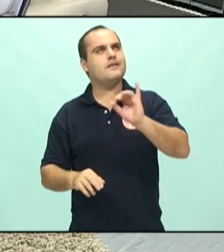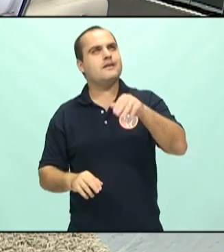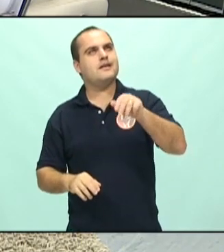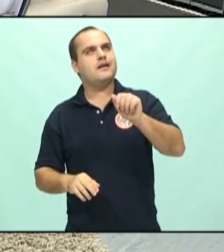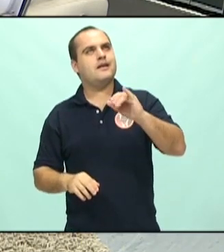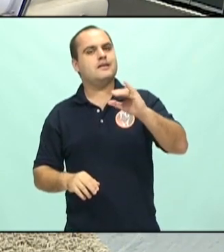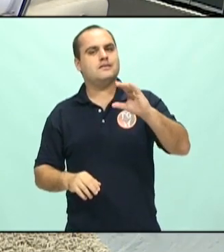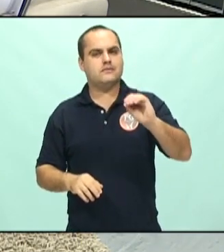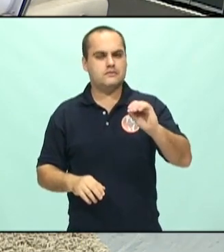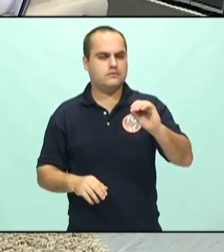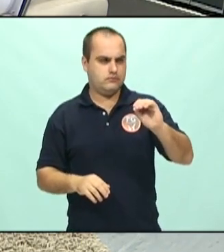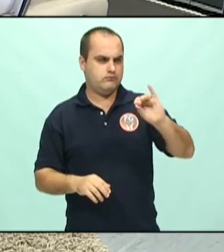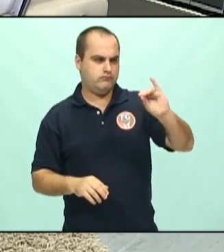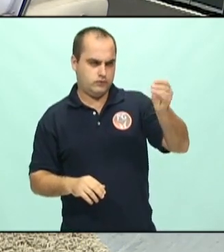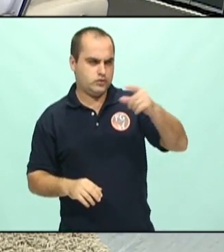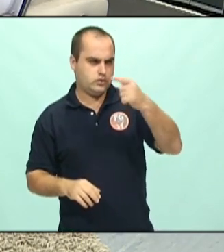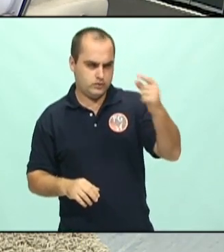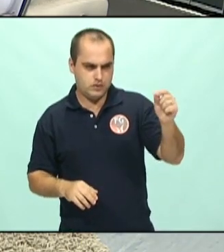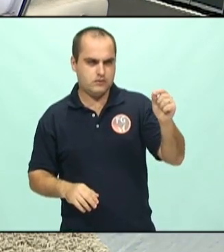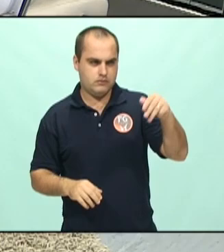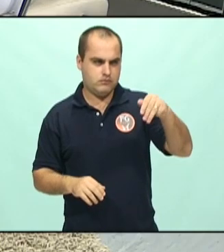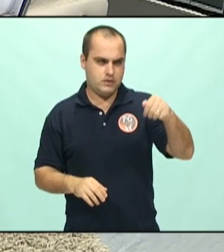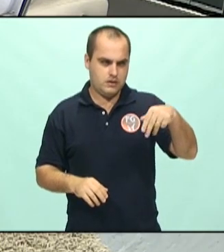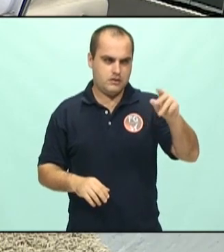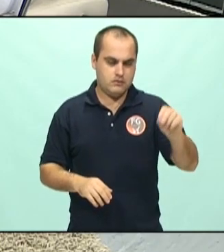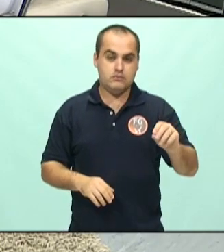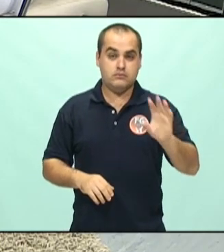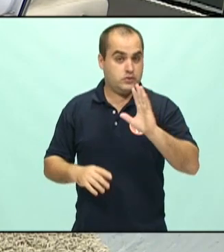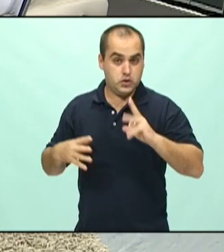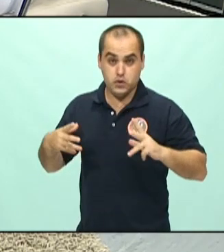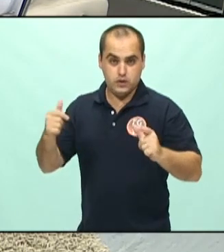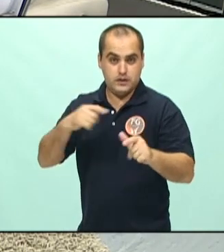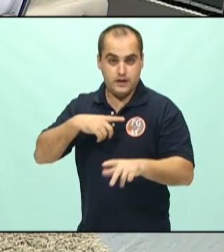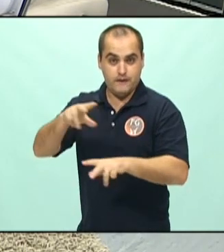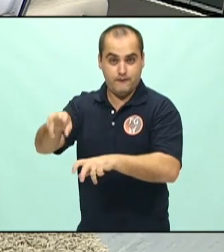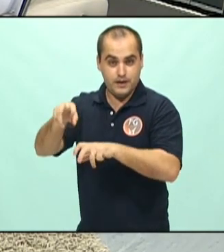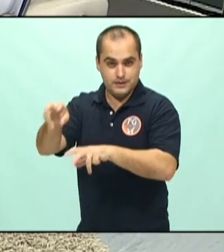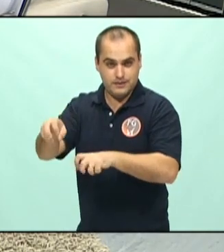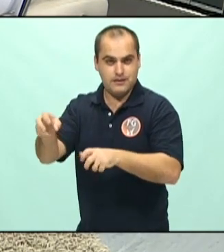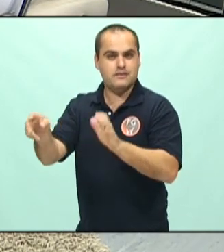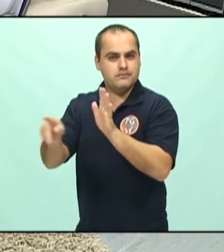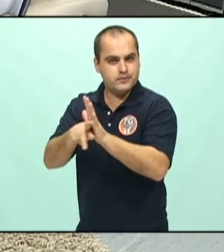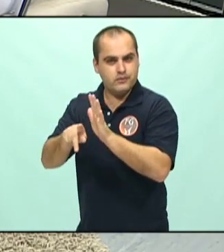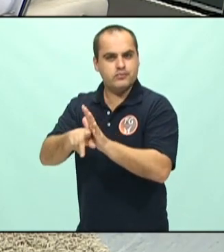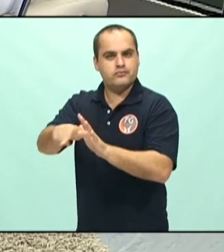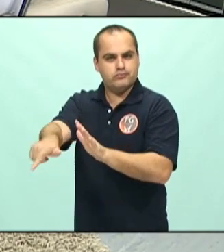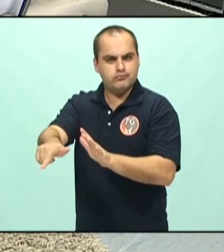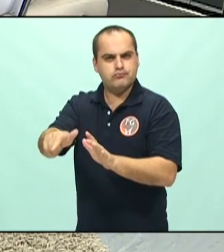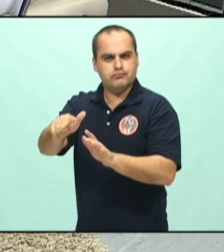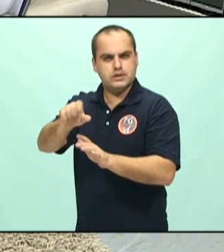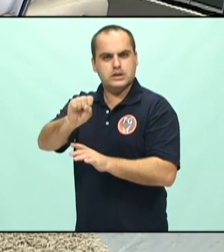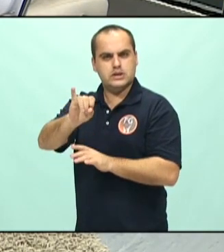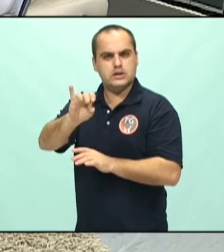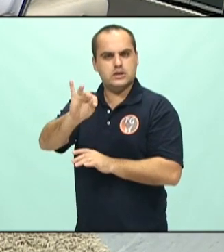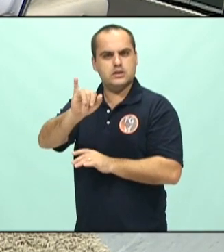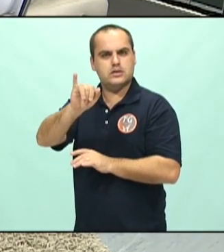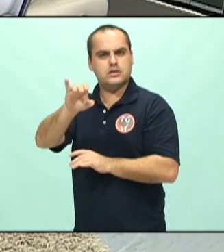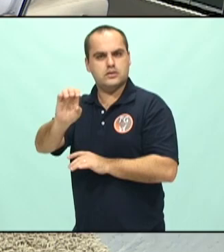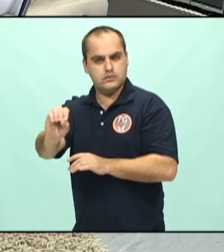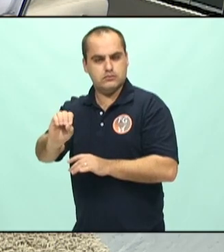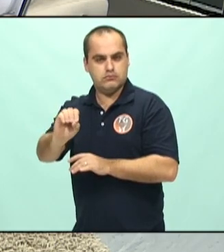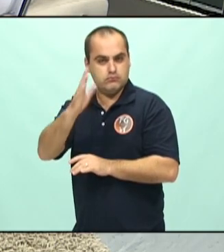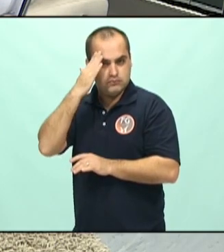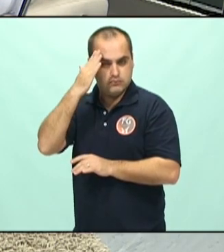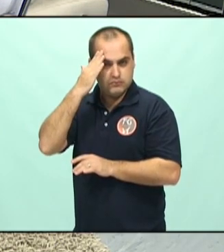joãozinho é normal aqui sim aquelas fazenda além do acácio bernades daquela turma toda minha a casa bernardo disse acho que não